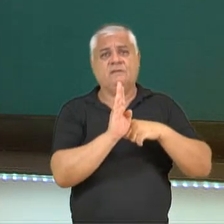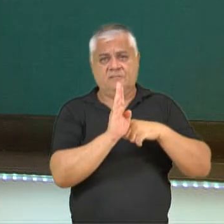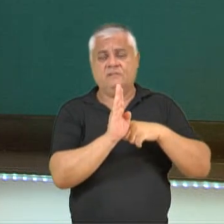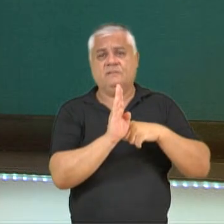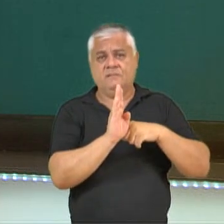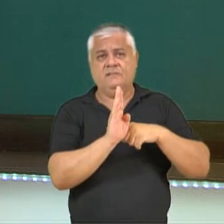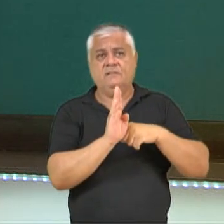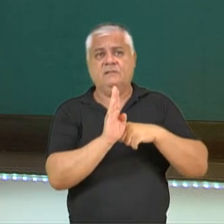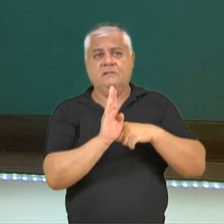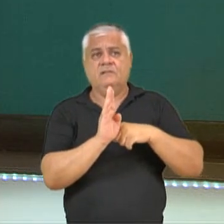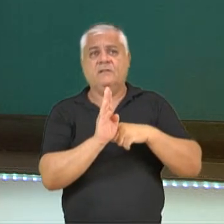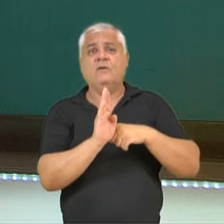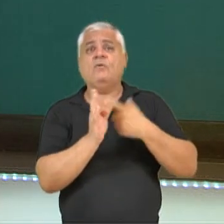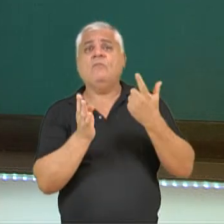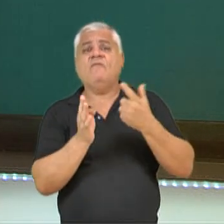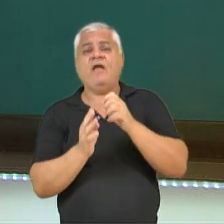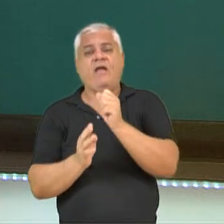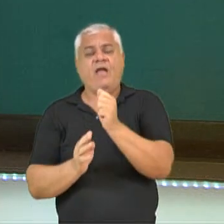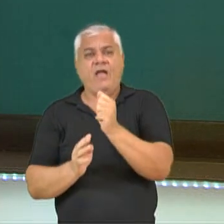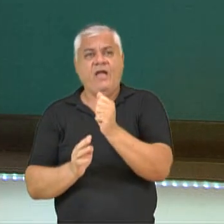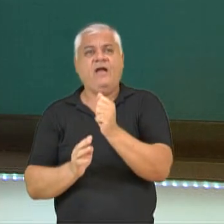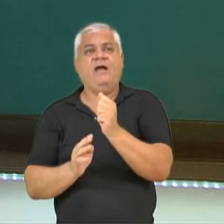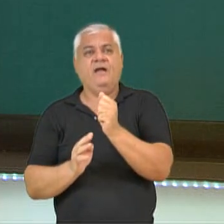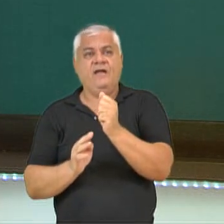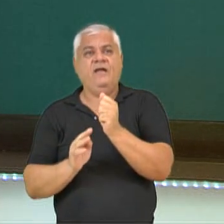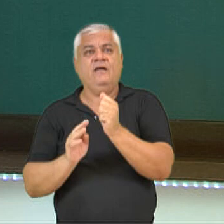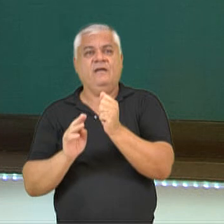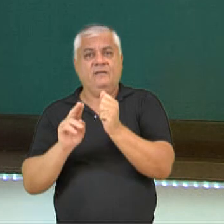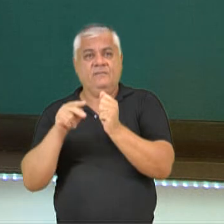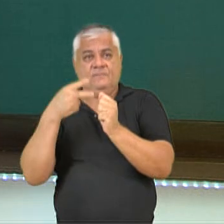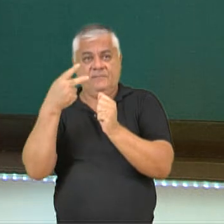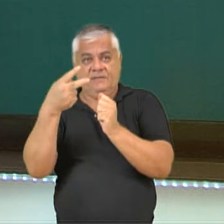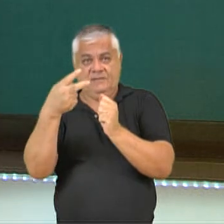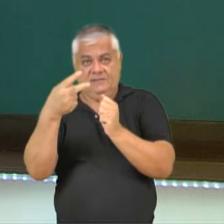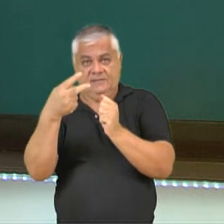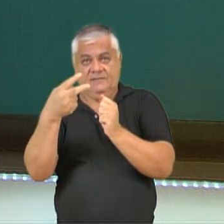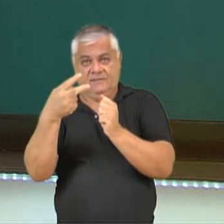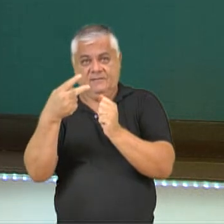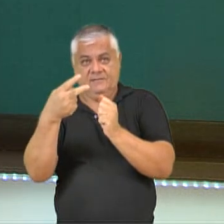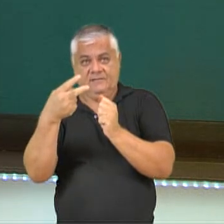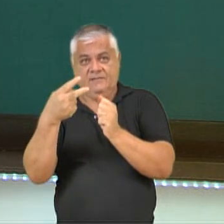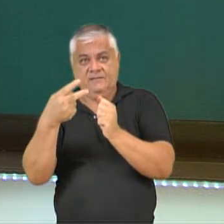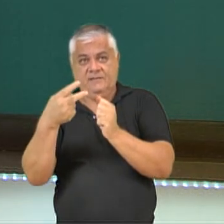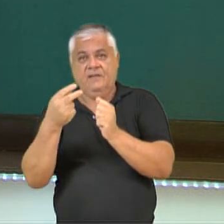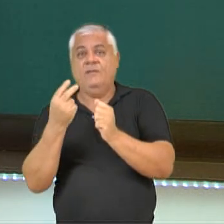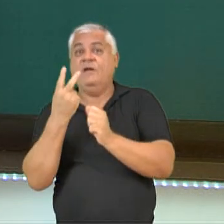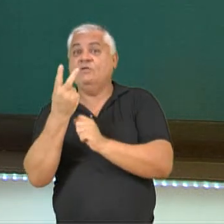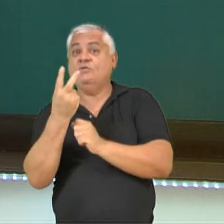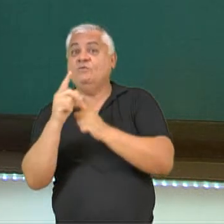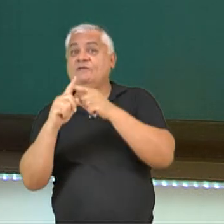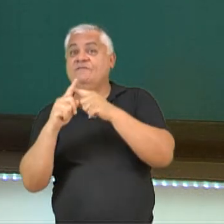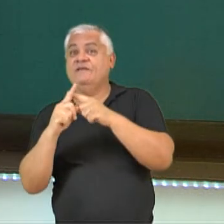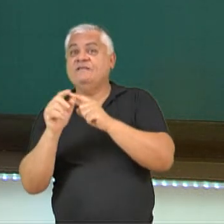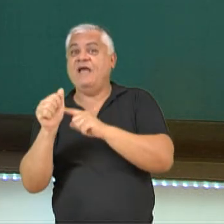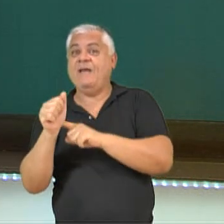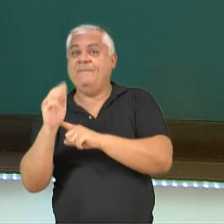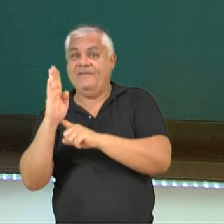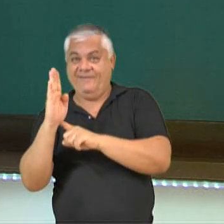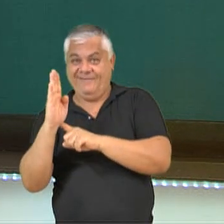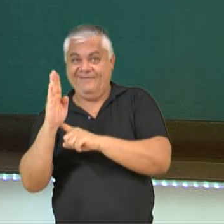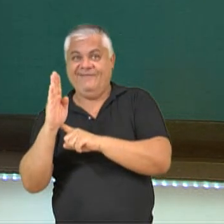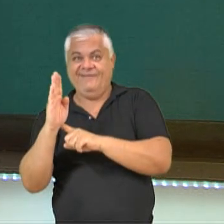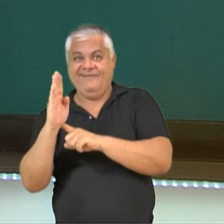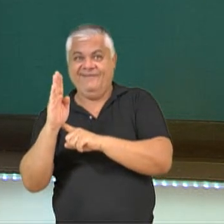é o segundo. Então, como que você faz para determinar? Quadrado do primeiro termo, mais duas vezes o primeiro pelo